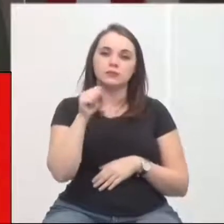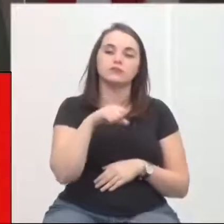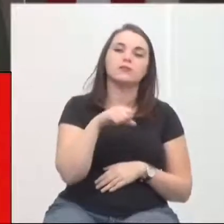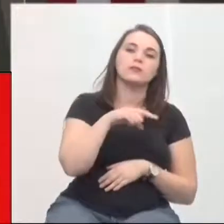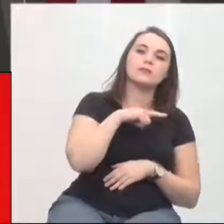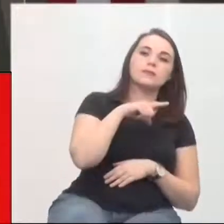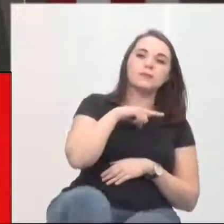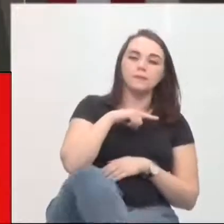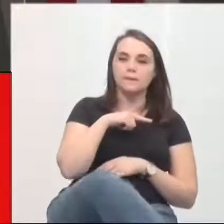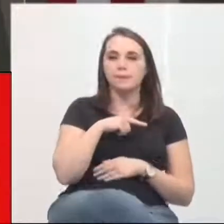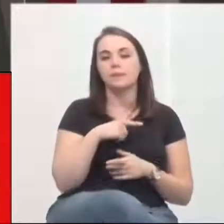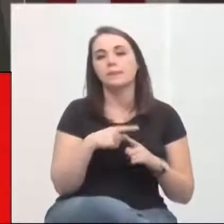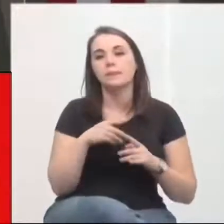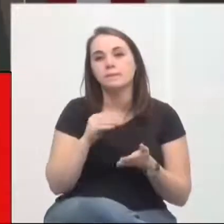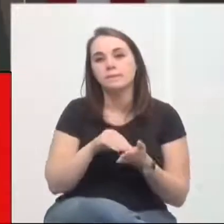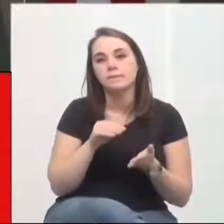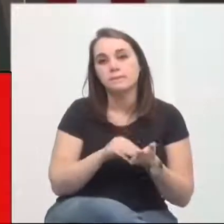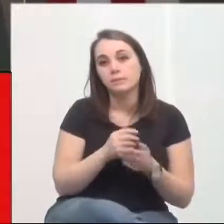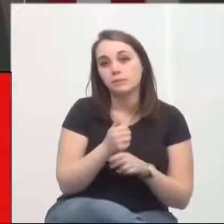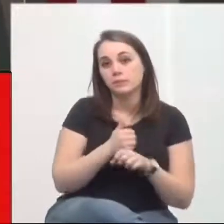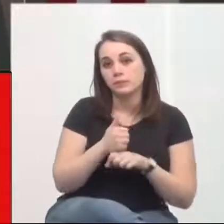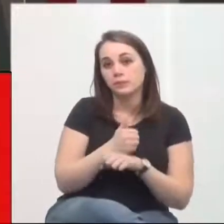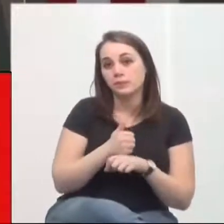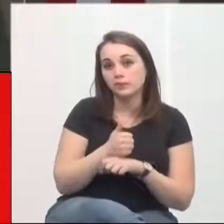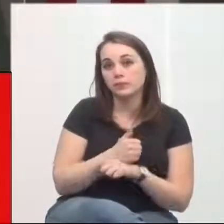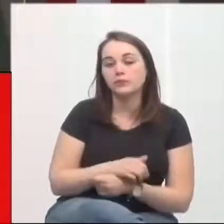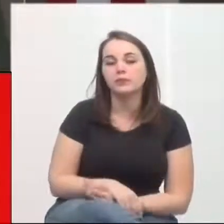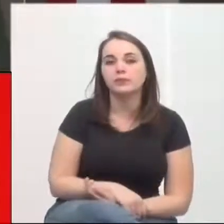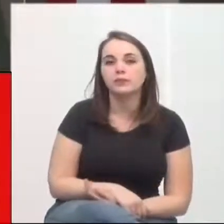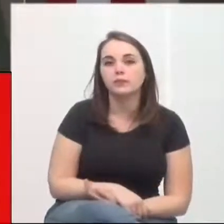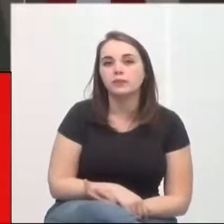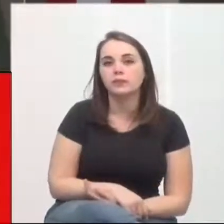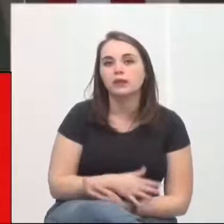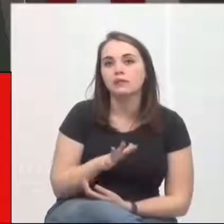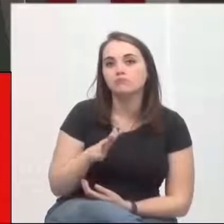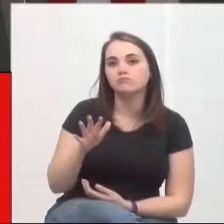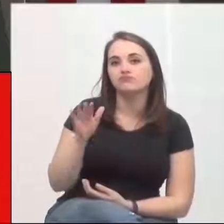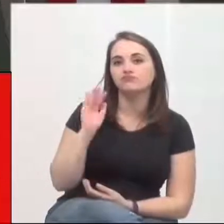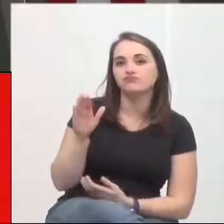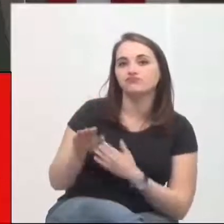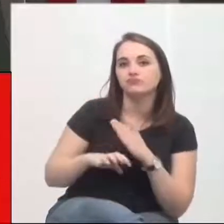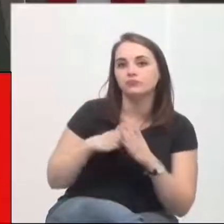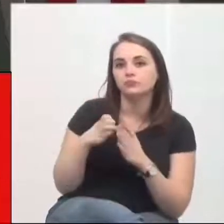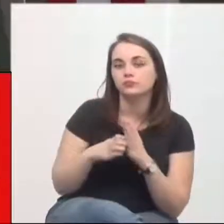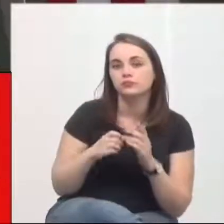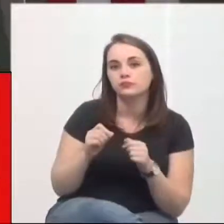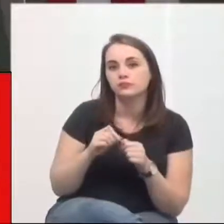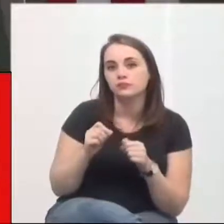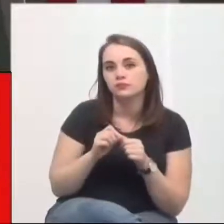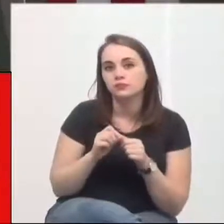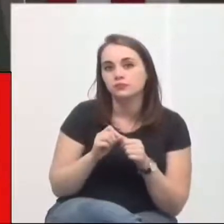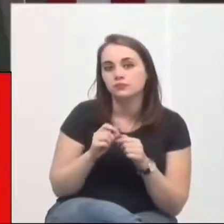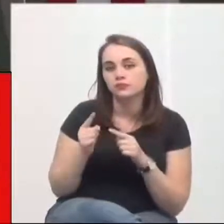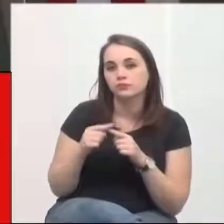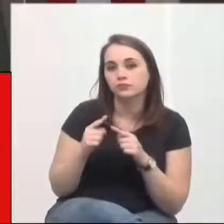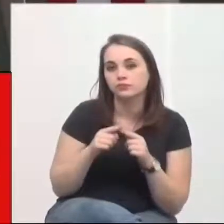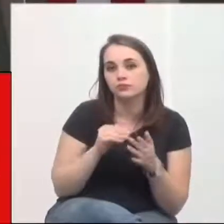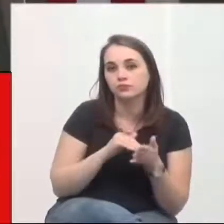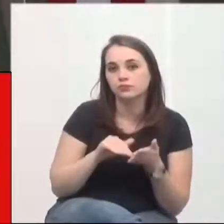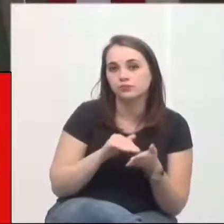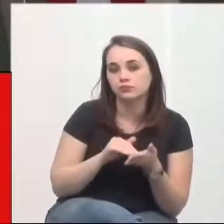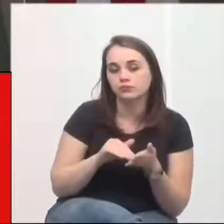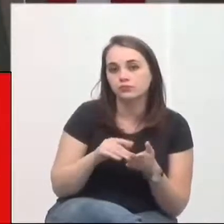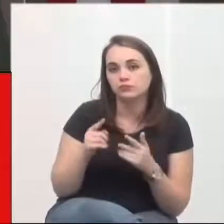estamos passando por falta de mão de obra humana. Às vezes, vamos contratar uma empresa para fazer um determinado tipo de serviço, tipo